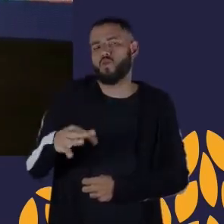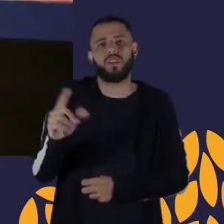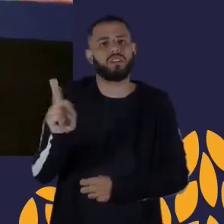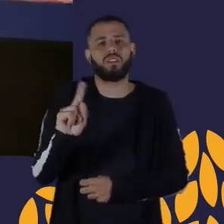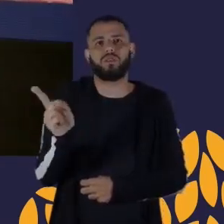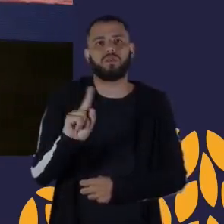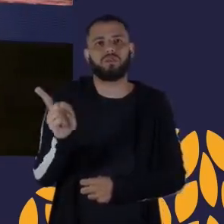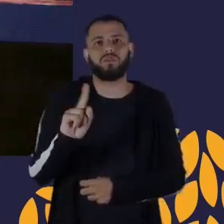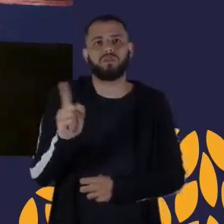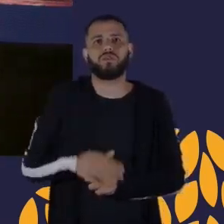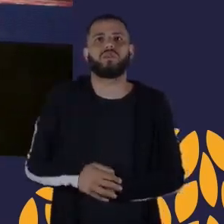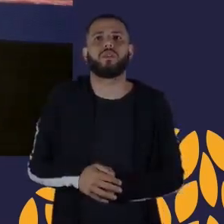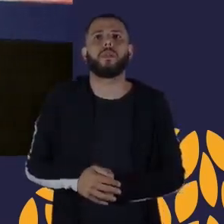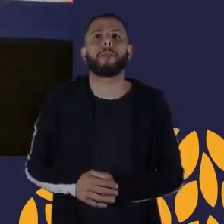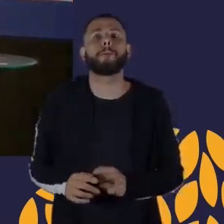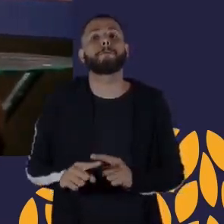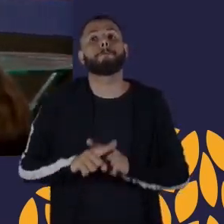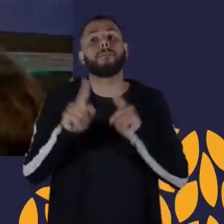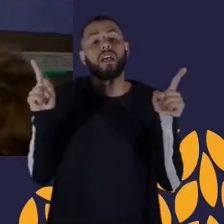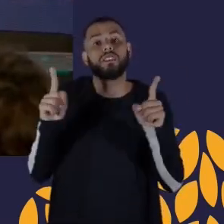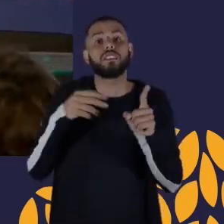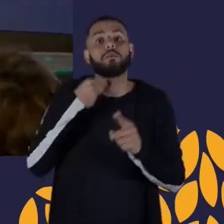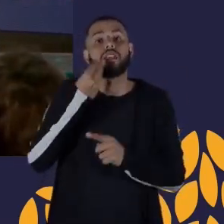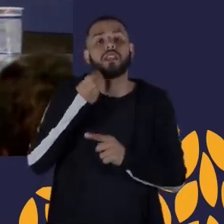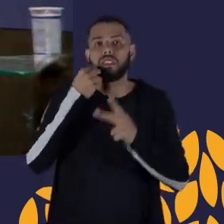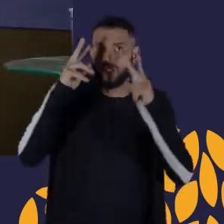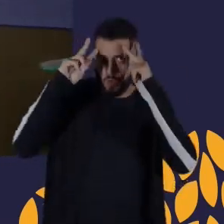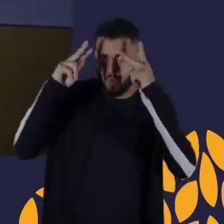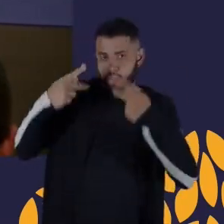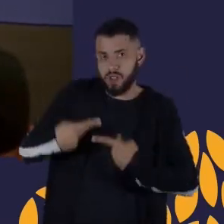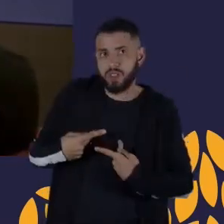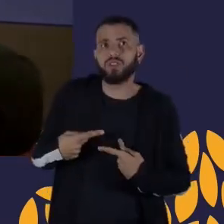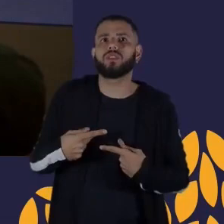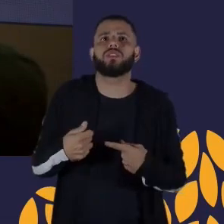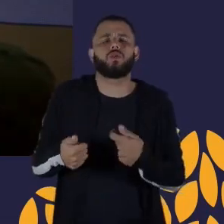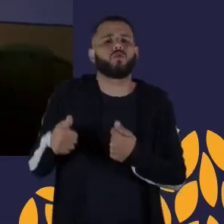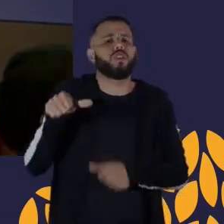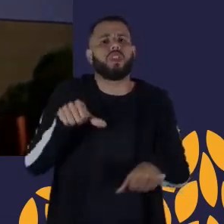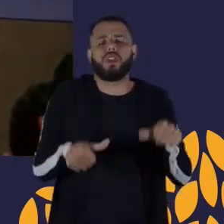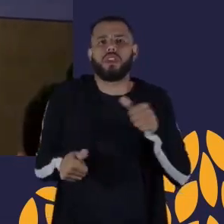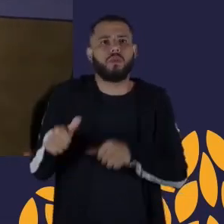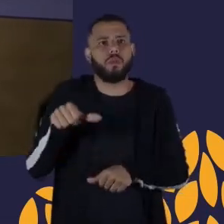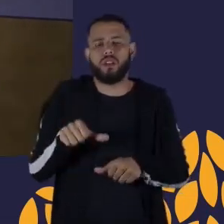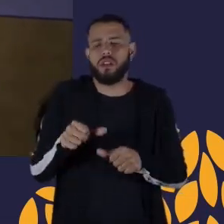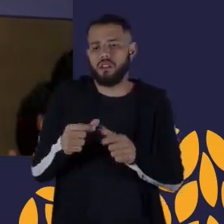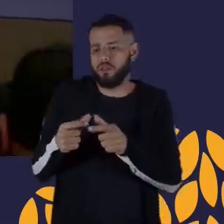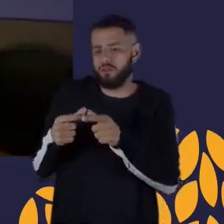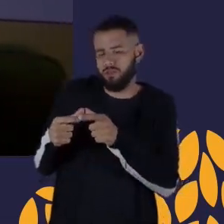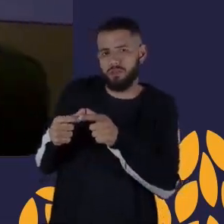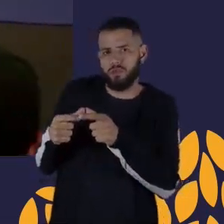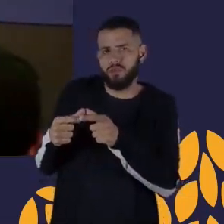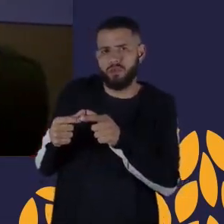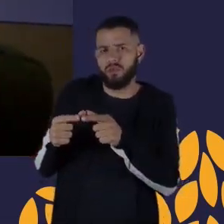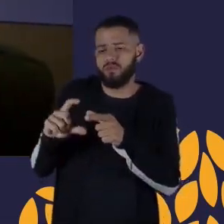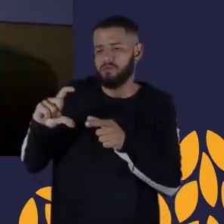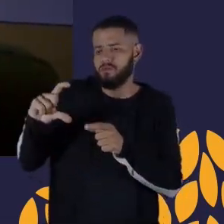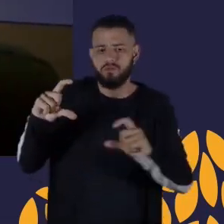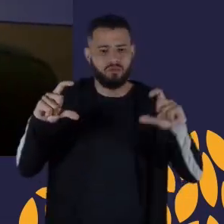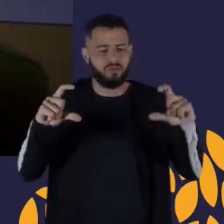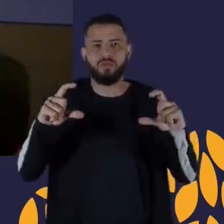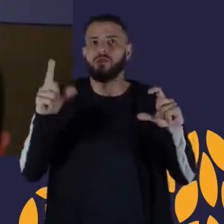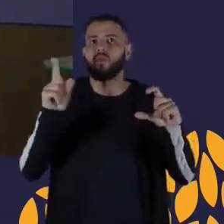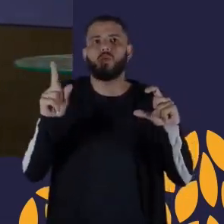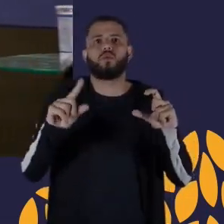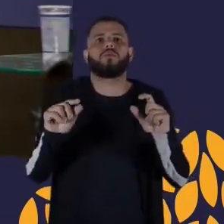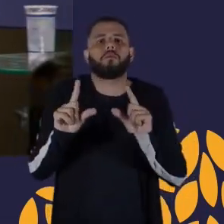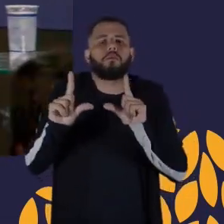Ciência, em humanos, não é na química, não é no frasco, não é na placa de Petri, não